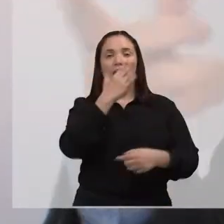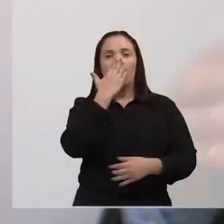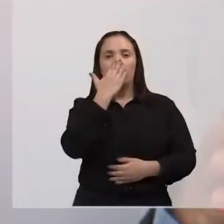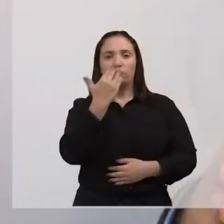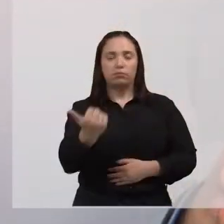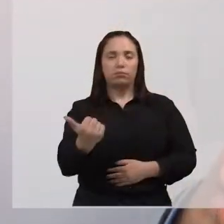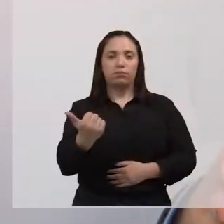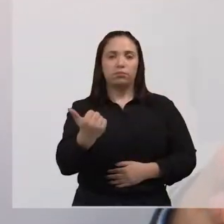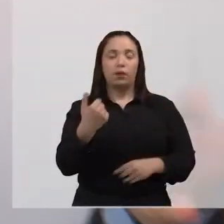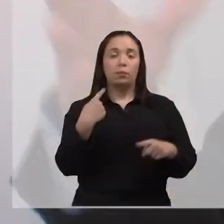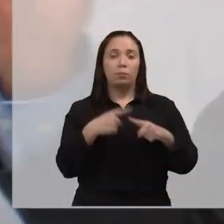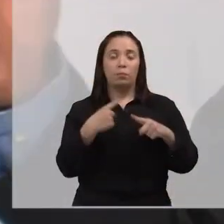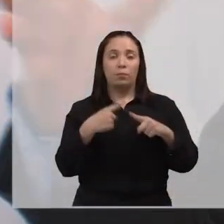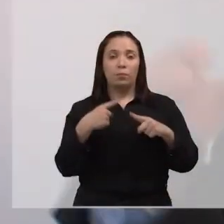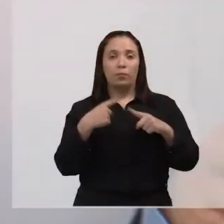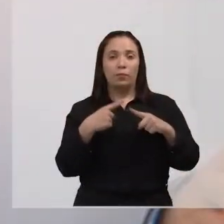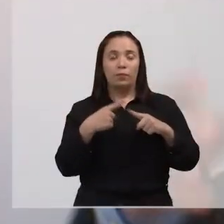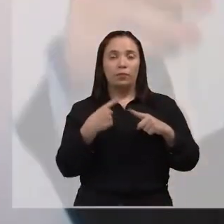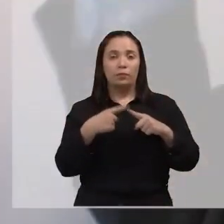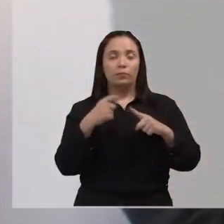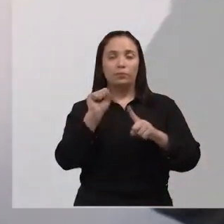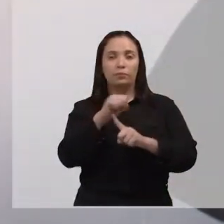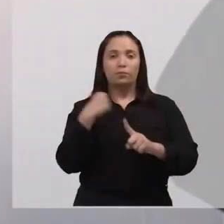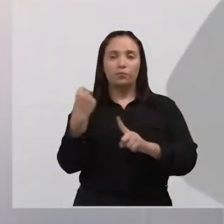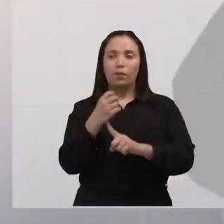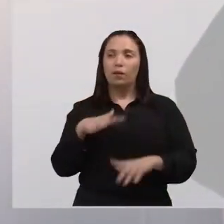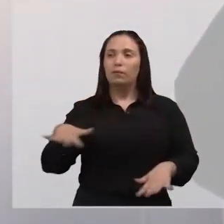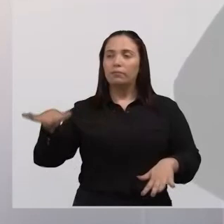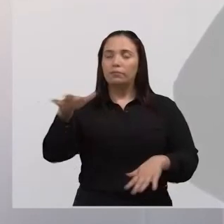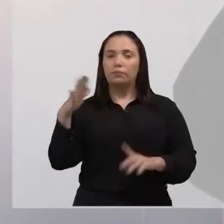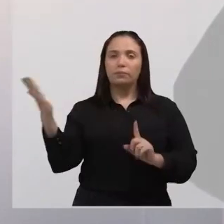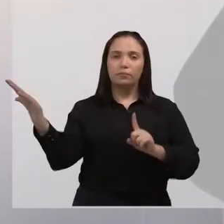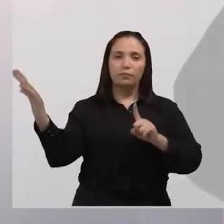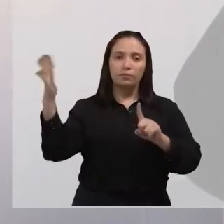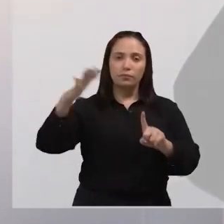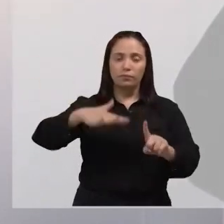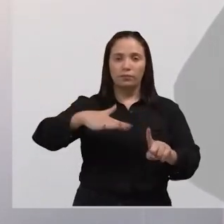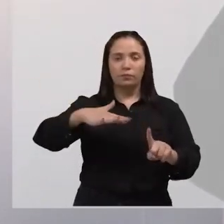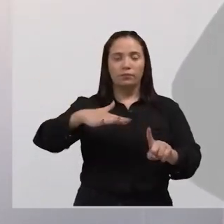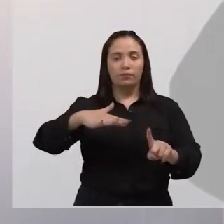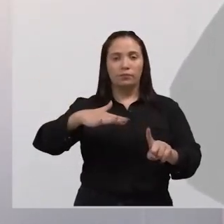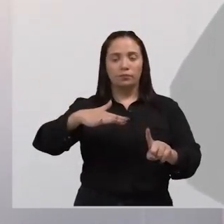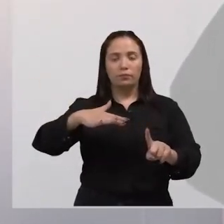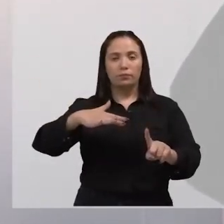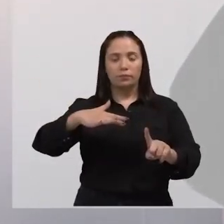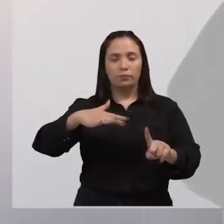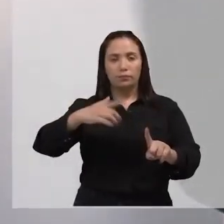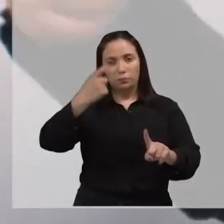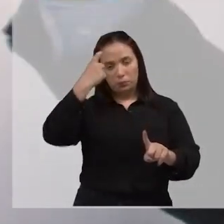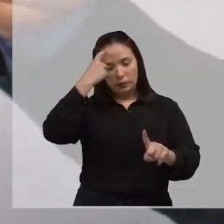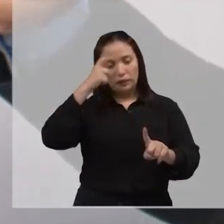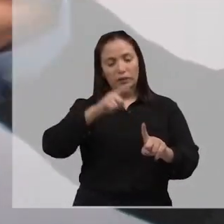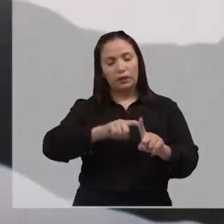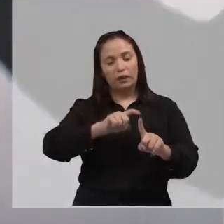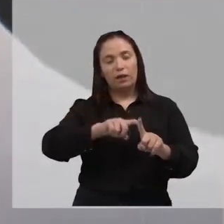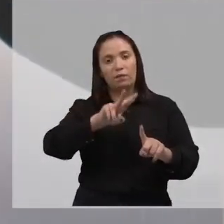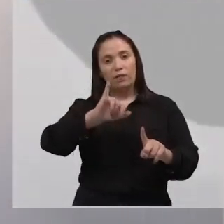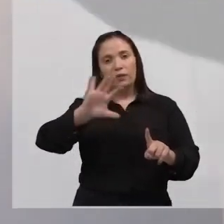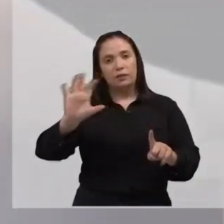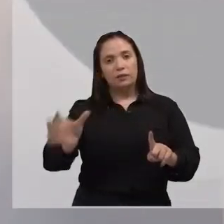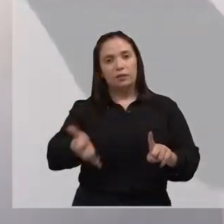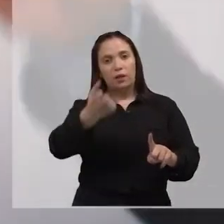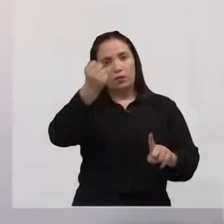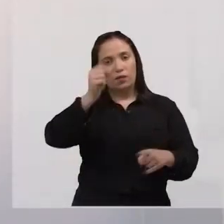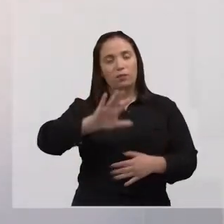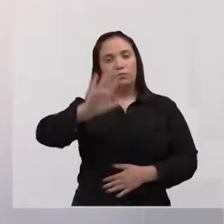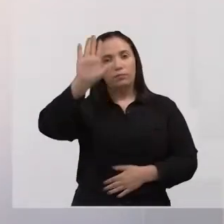ele acaba se tornando aquilo que eu te falei, na imaginação do brasileiro, aquele que poderia ser o Moro candidato